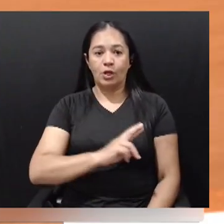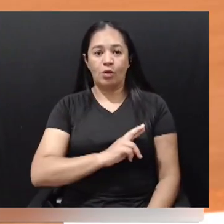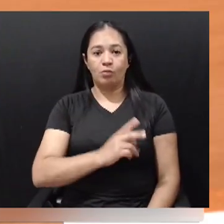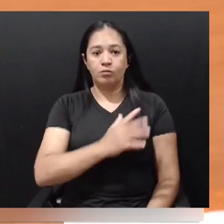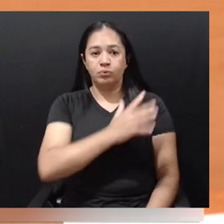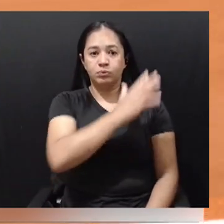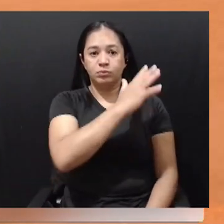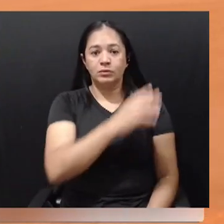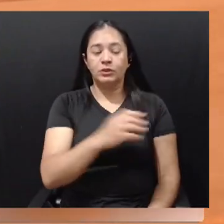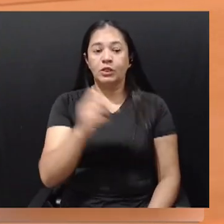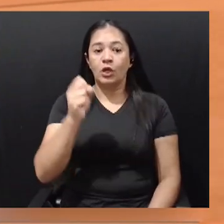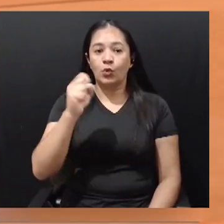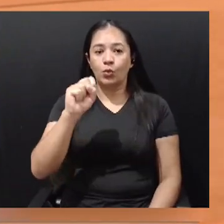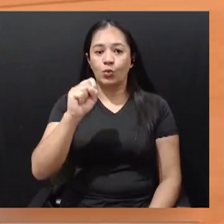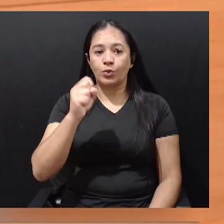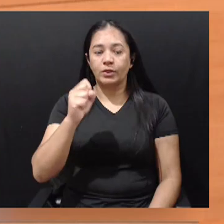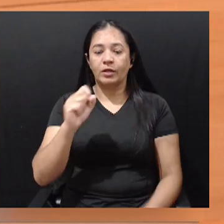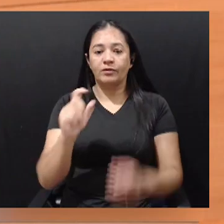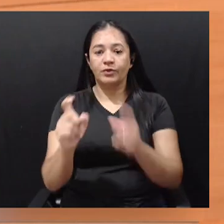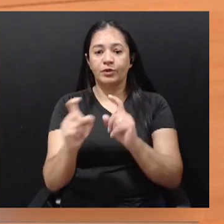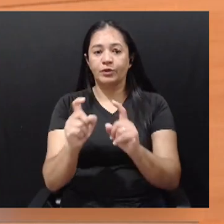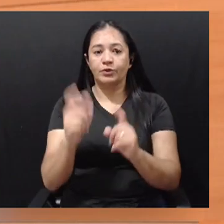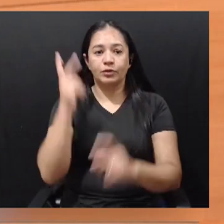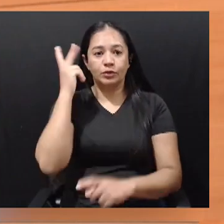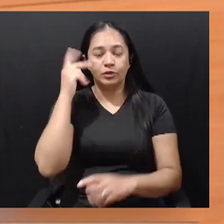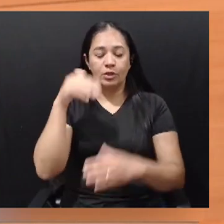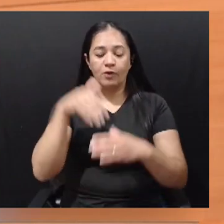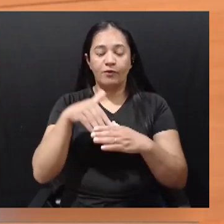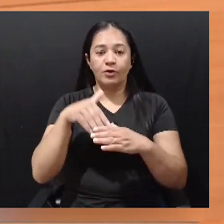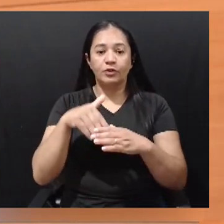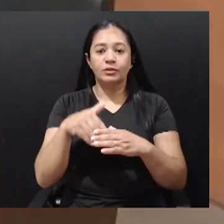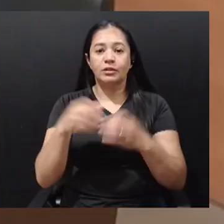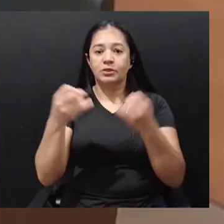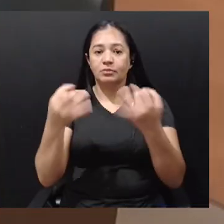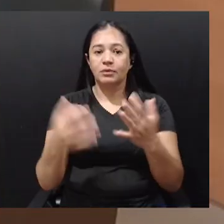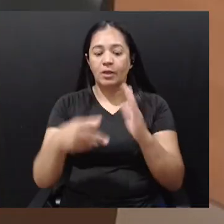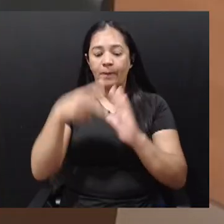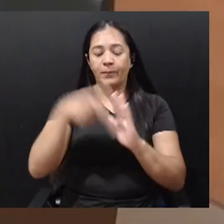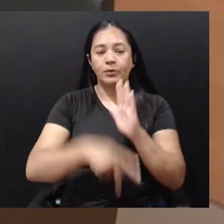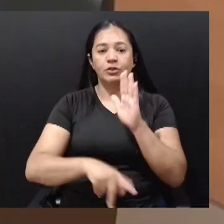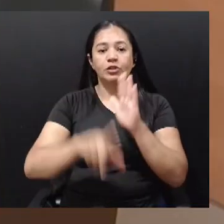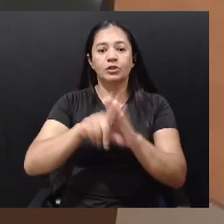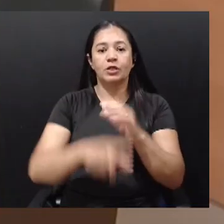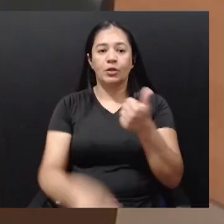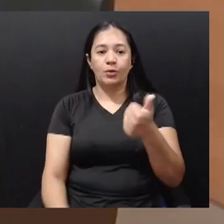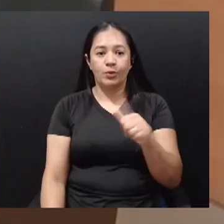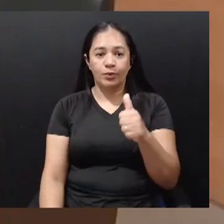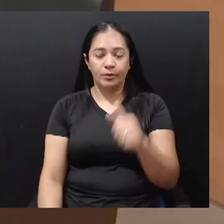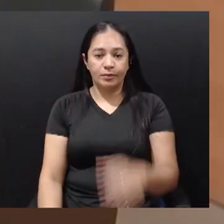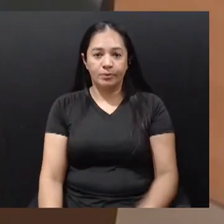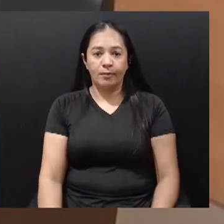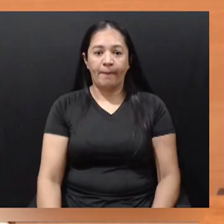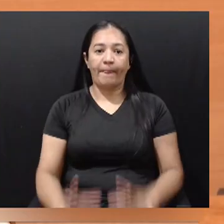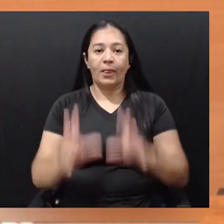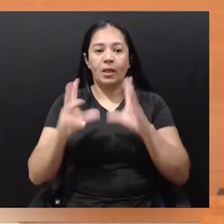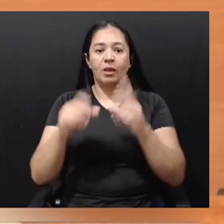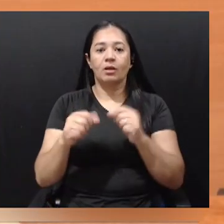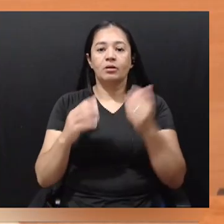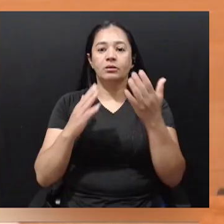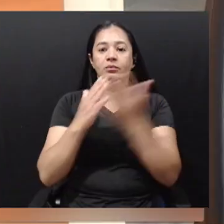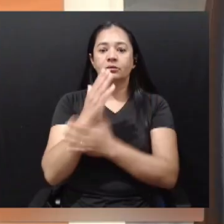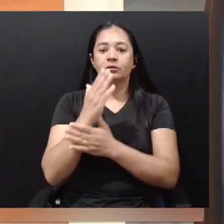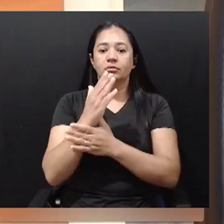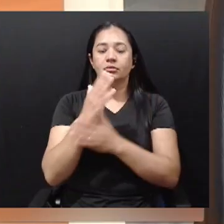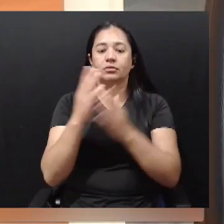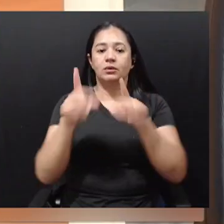reunião ordinária para votar pareceres de 11 projetos de lei. Todos foram aprovados. Também compuseram a mesa Benê